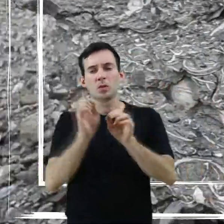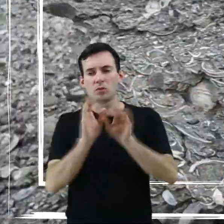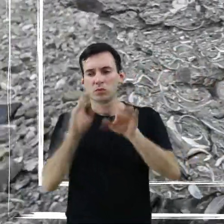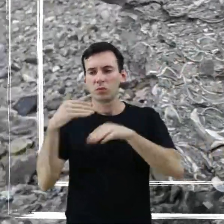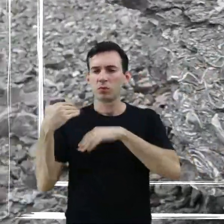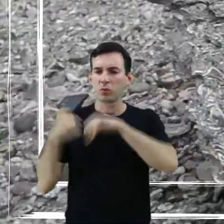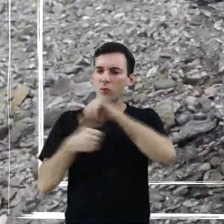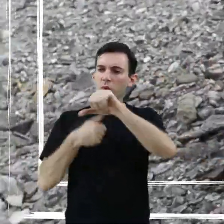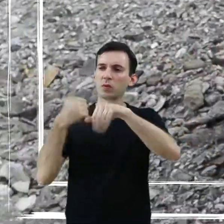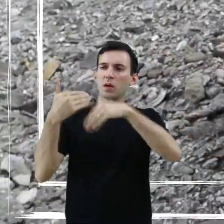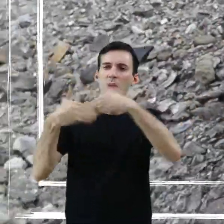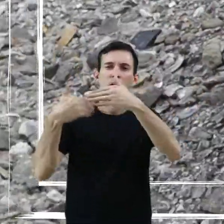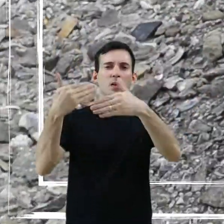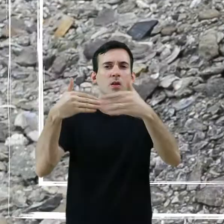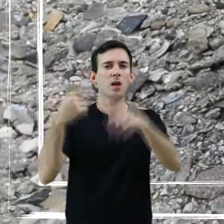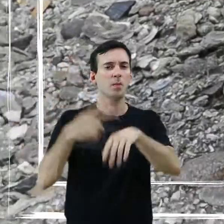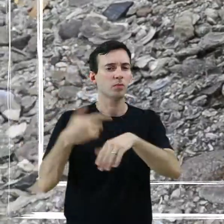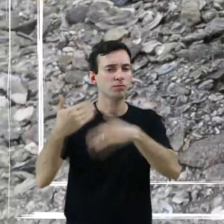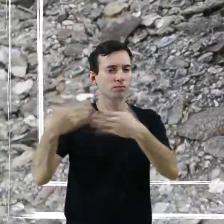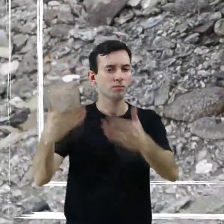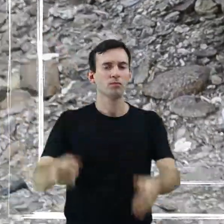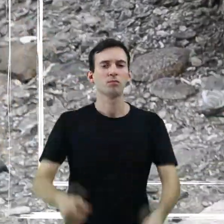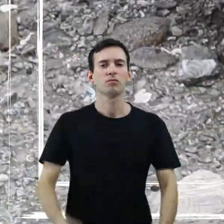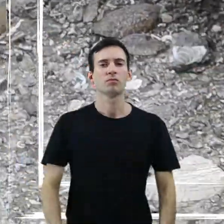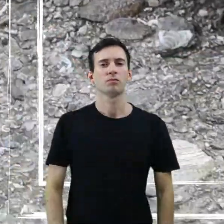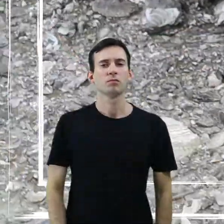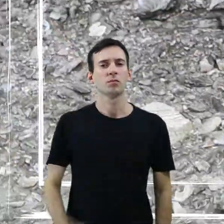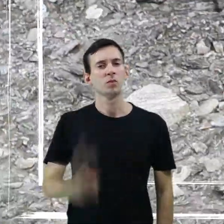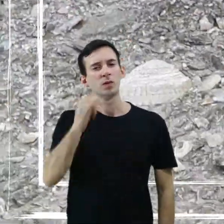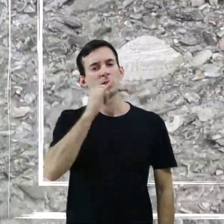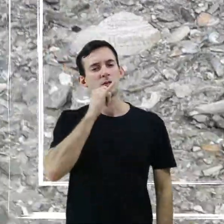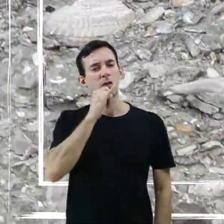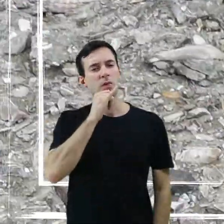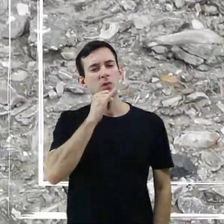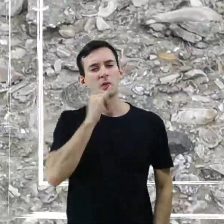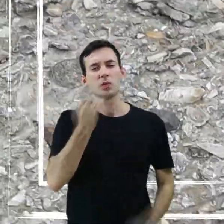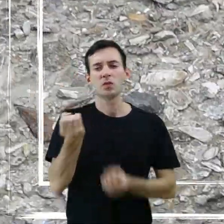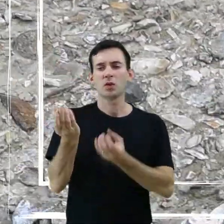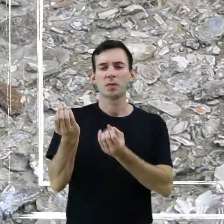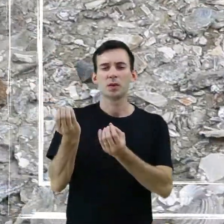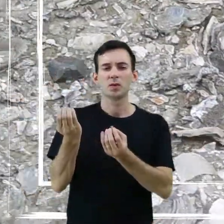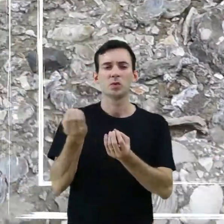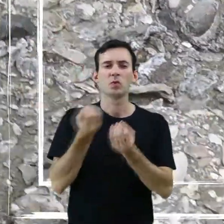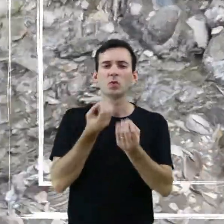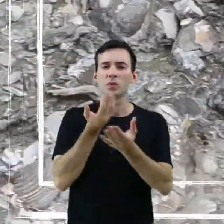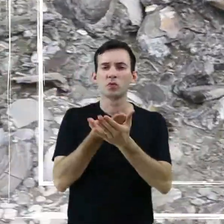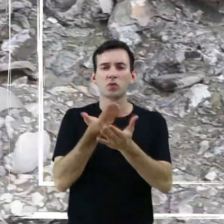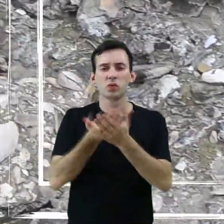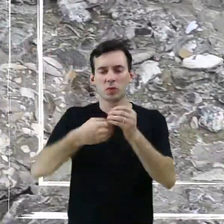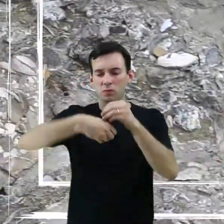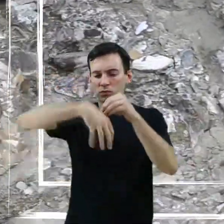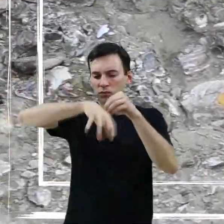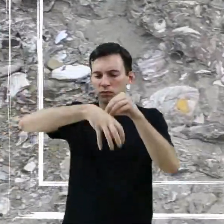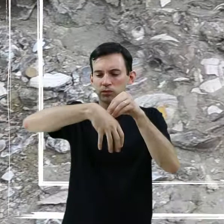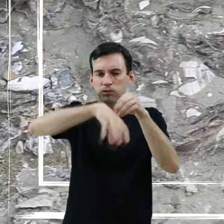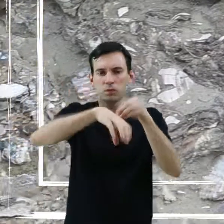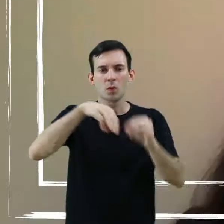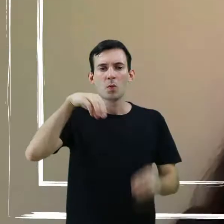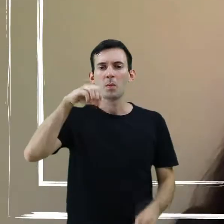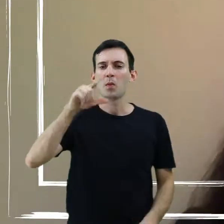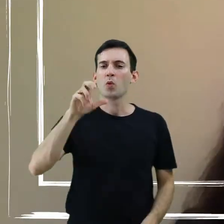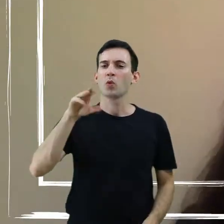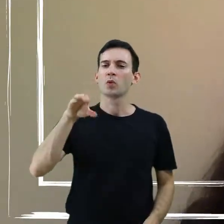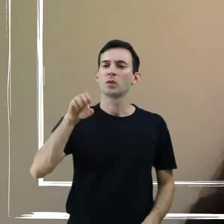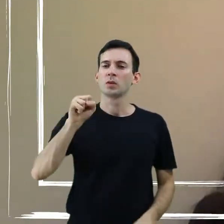outro exemplo, que é uma das informações que a gente pode ter com o estudo dos moluscos, é entender como aconteceram